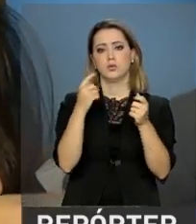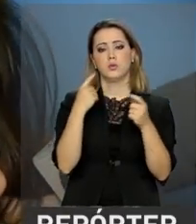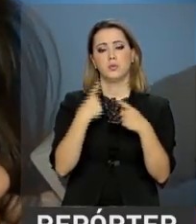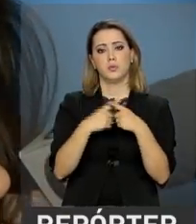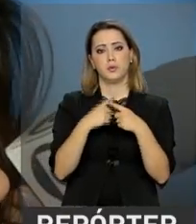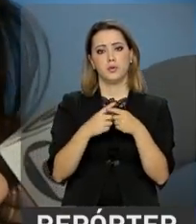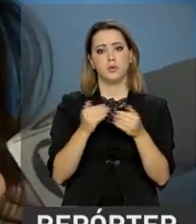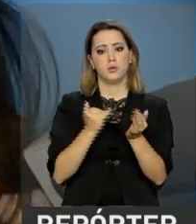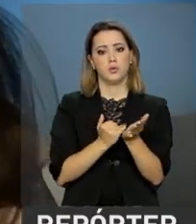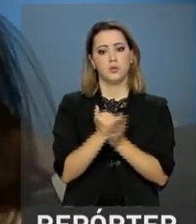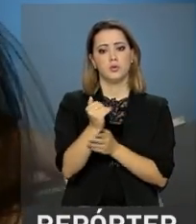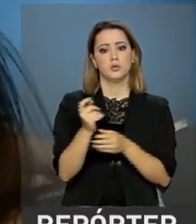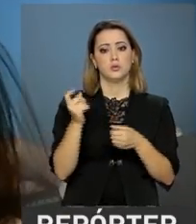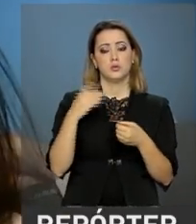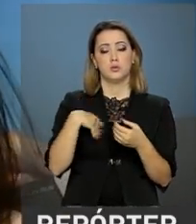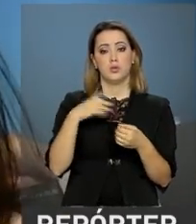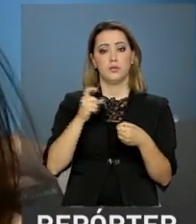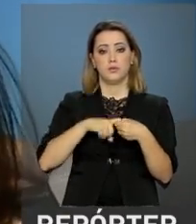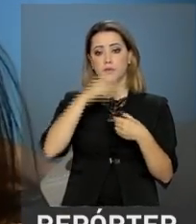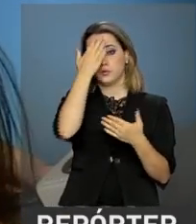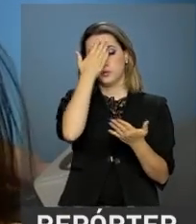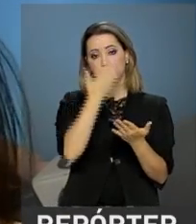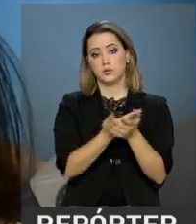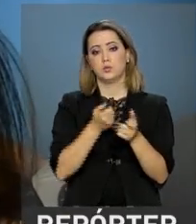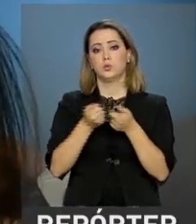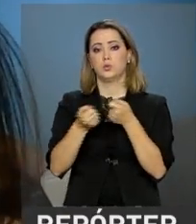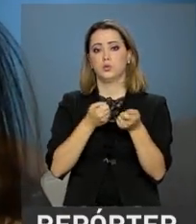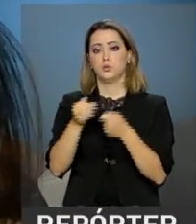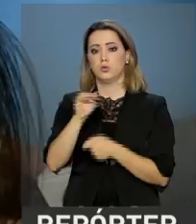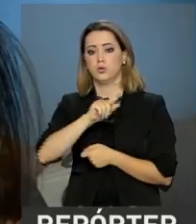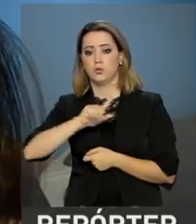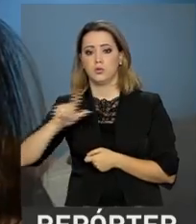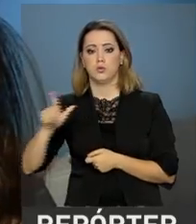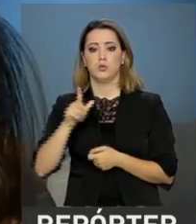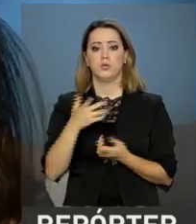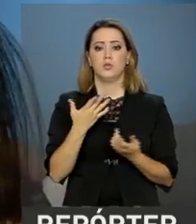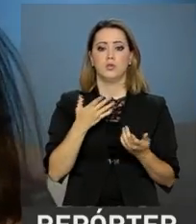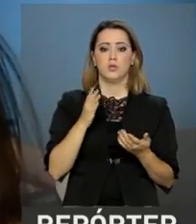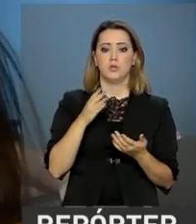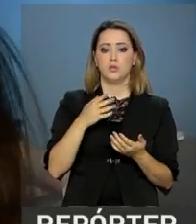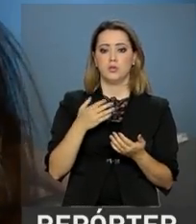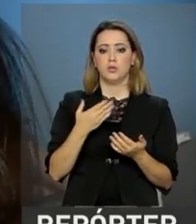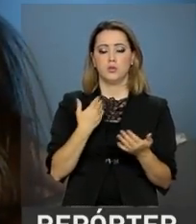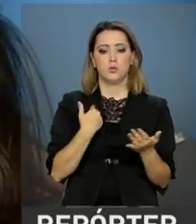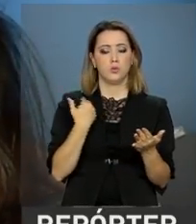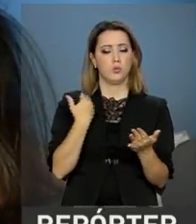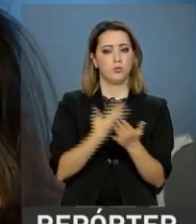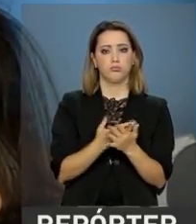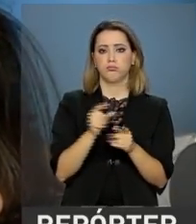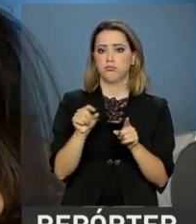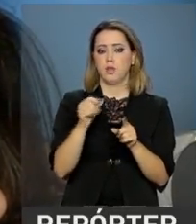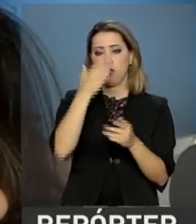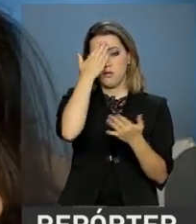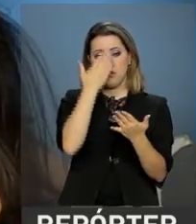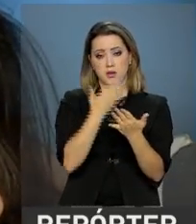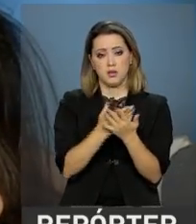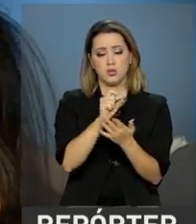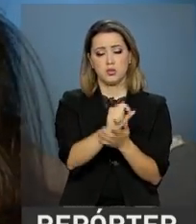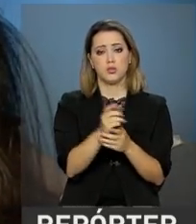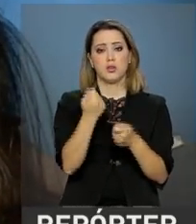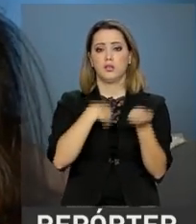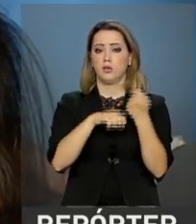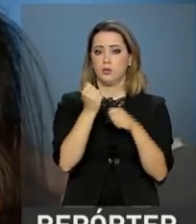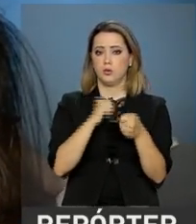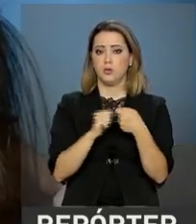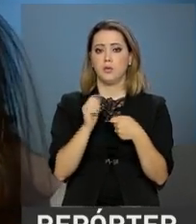confiança, vai manter o nível de confiança no ajuste fiscal, vamos manter o nível de confiança na economia. as primeiras